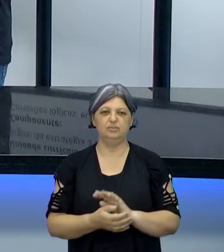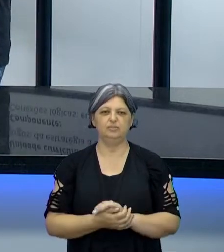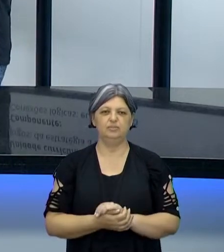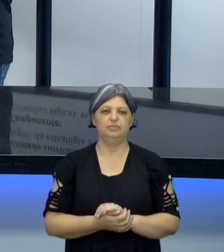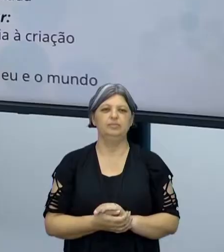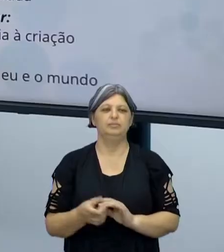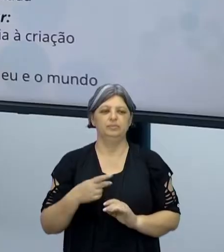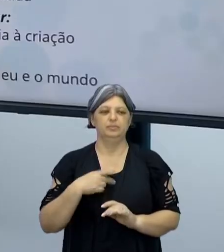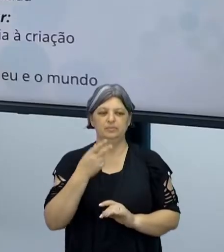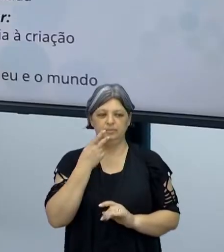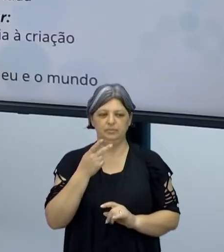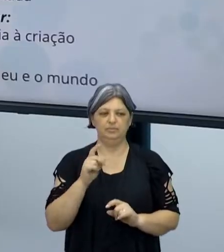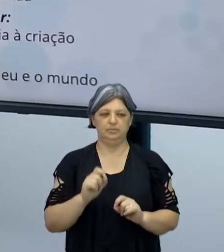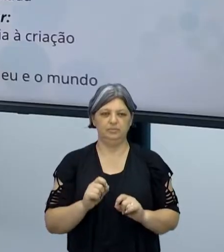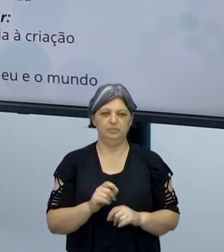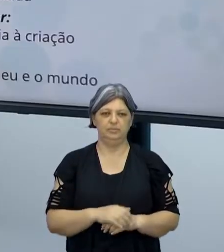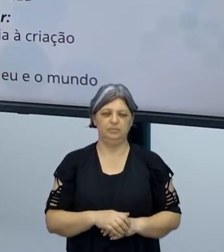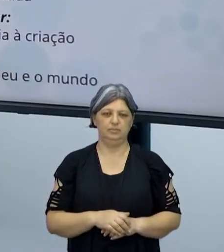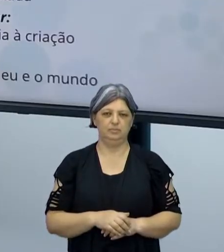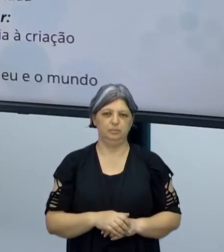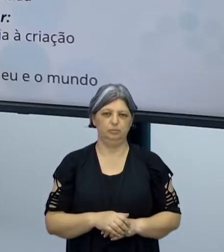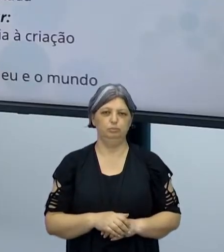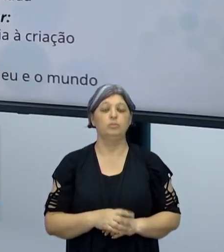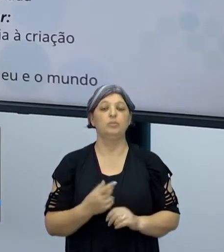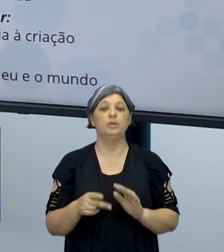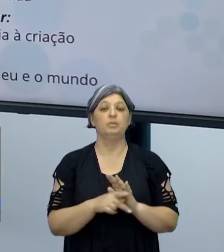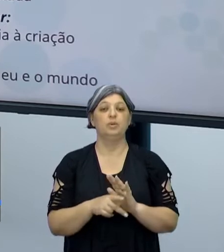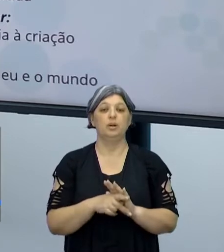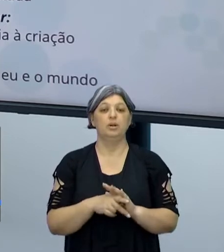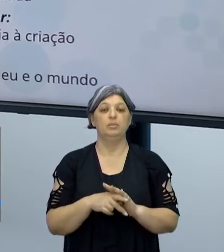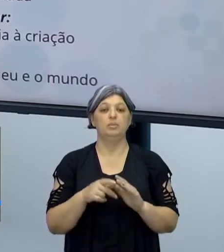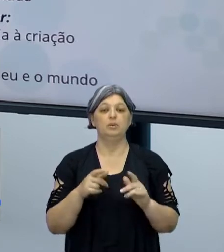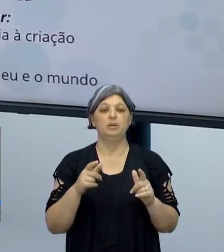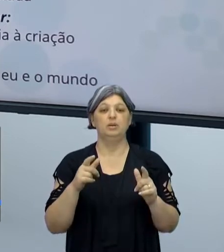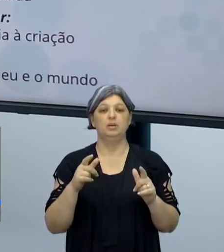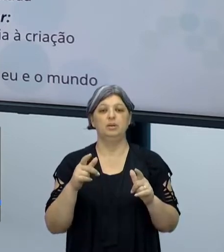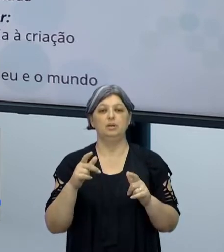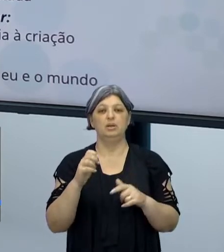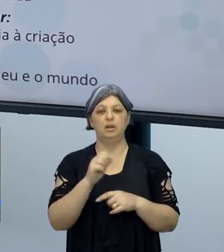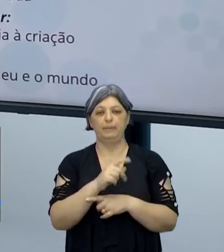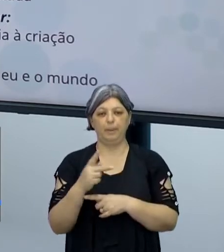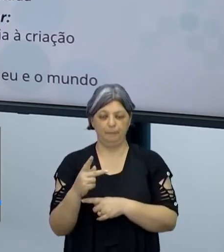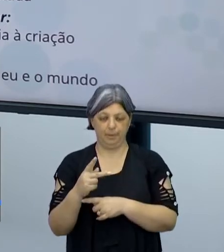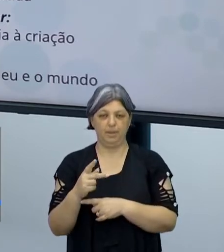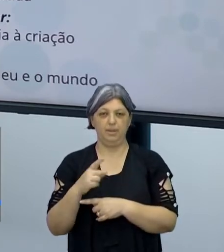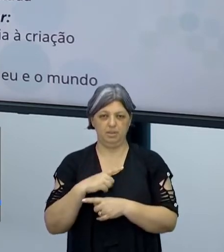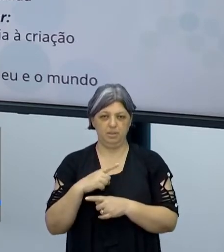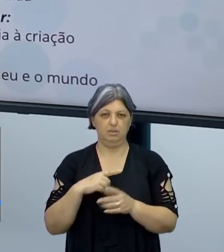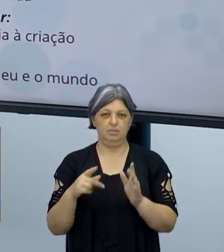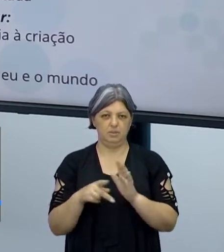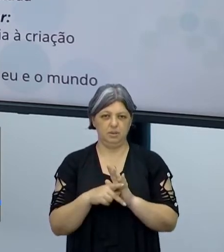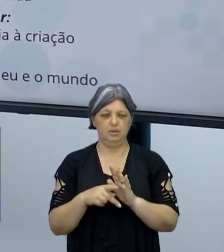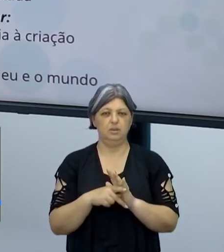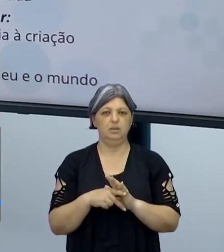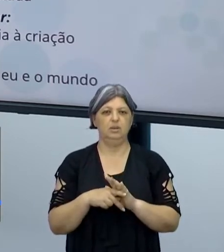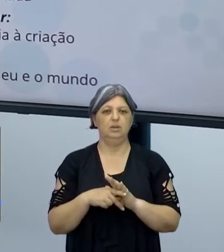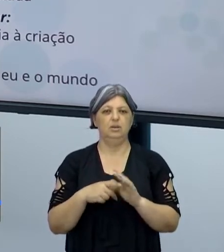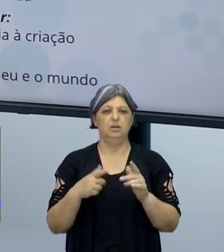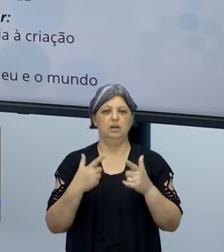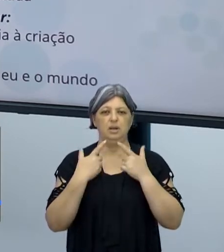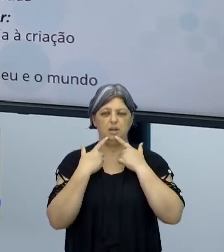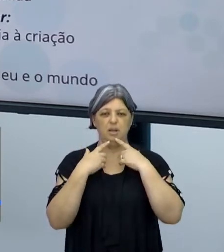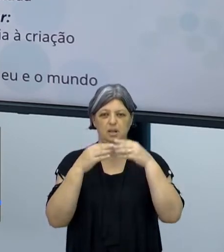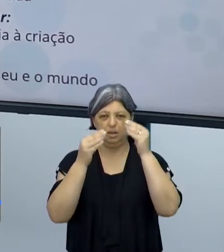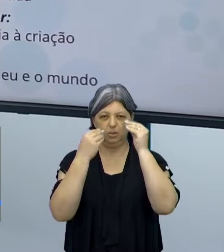falei para eles, né, que a programação feita no Arduino é uma adaptação, né, da linguagem C. É a linguagem C++,